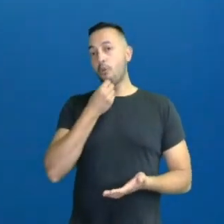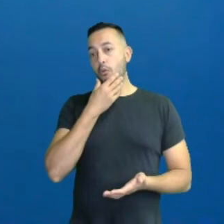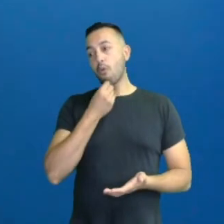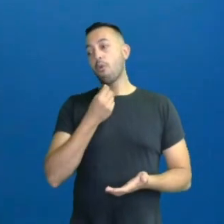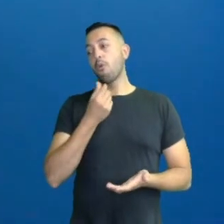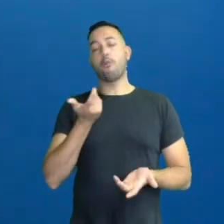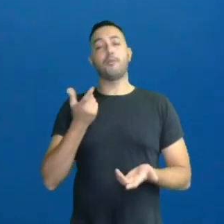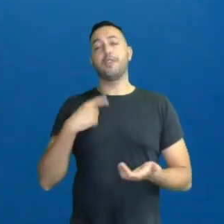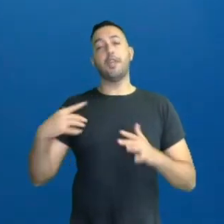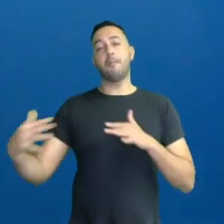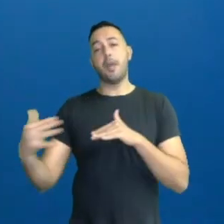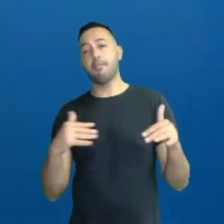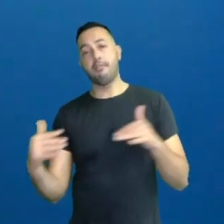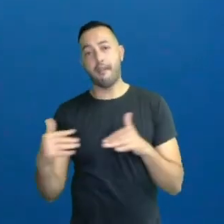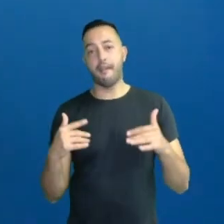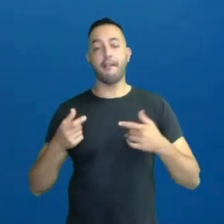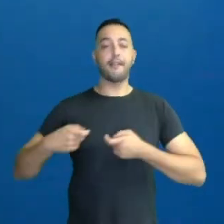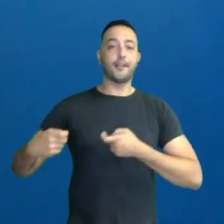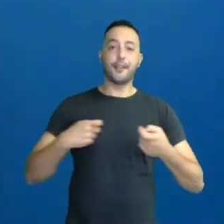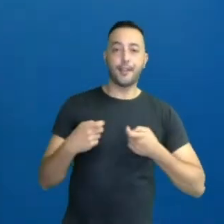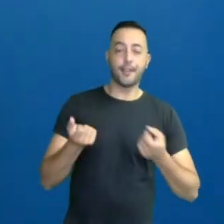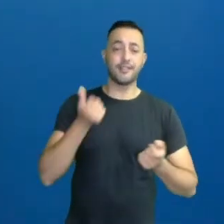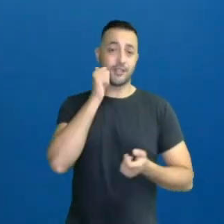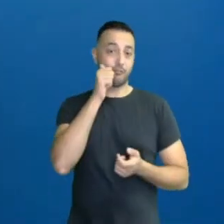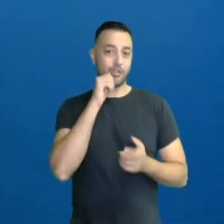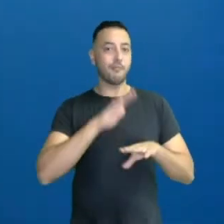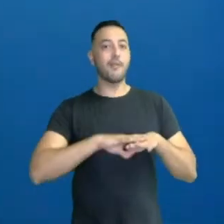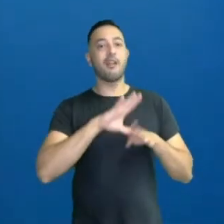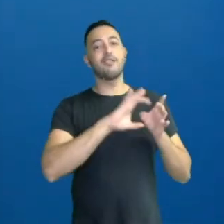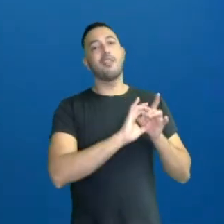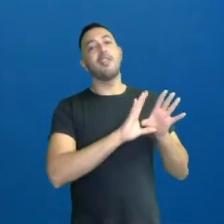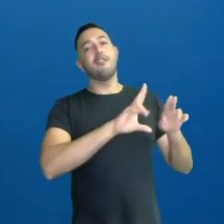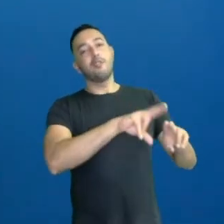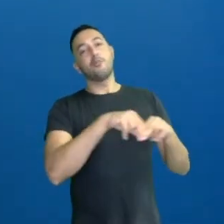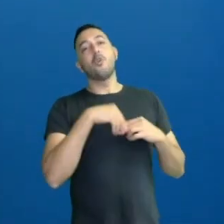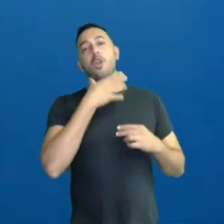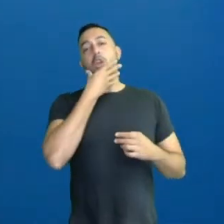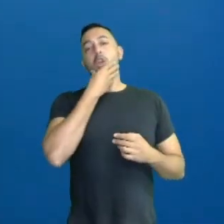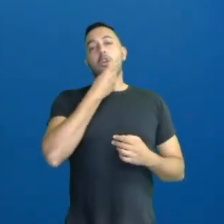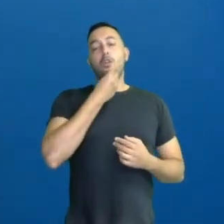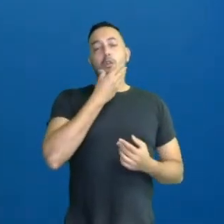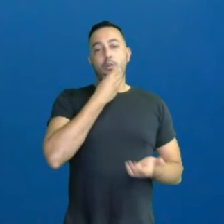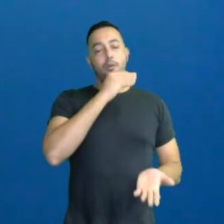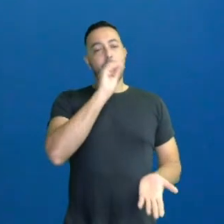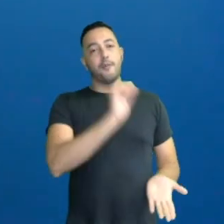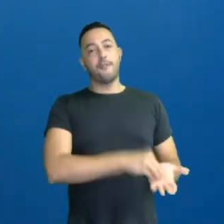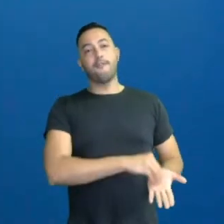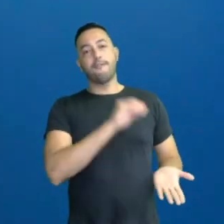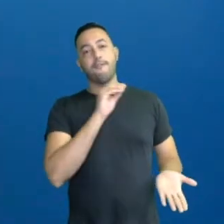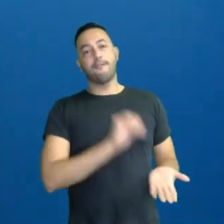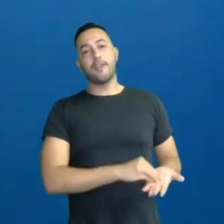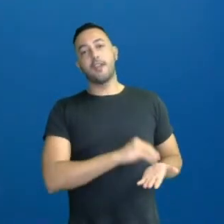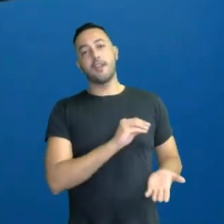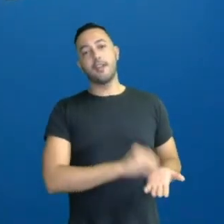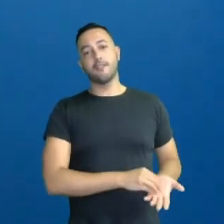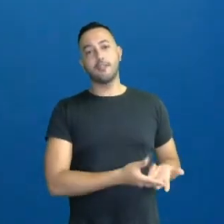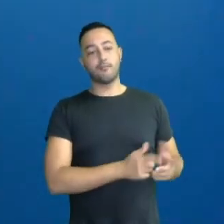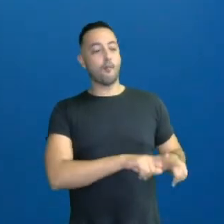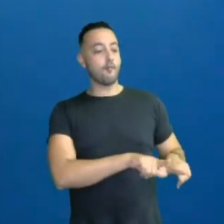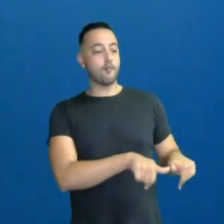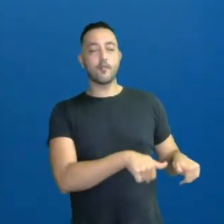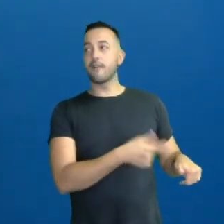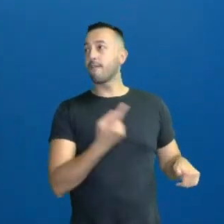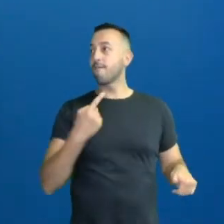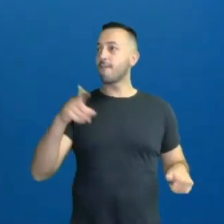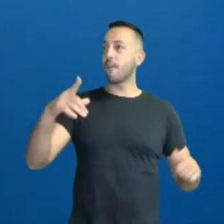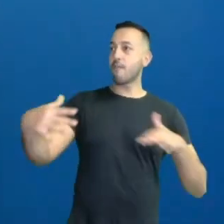constantemente em batalhas, em guerras, as mulheres tinham mais liberdade por conta da ausência masculina. Os que ficavam